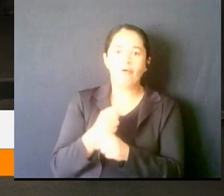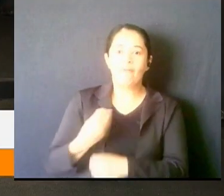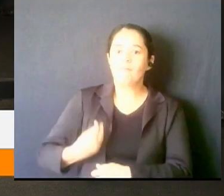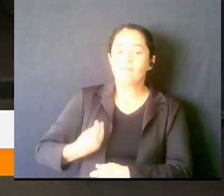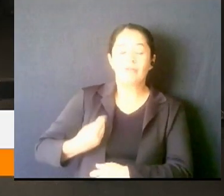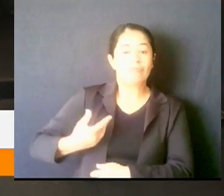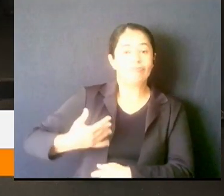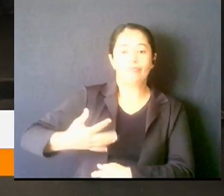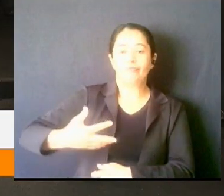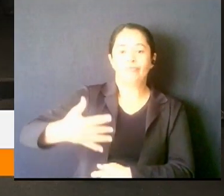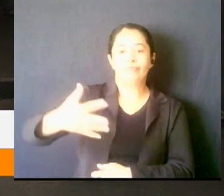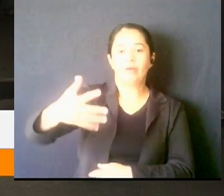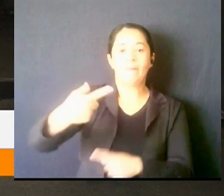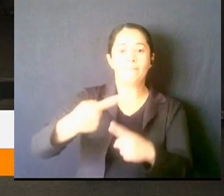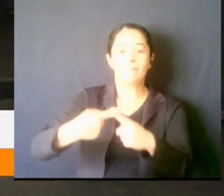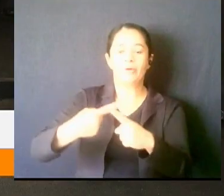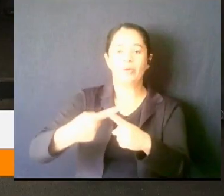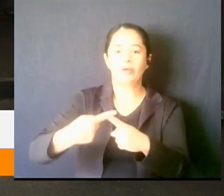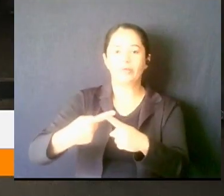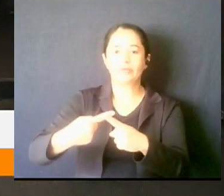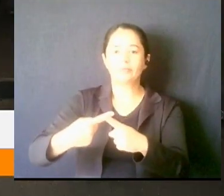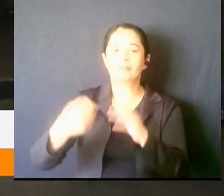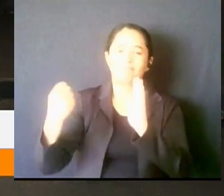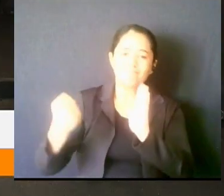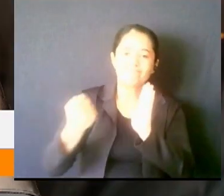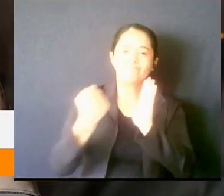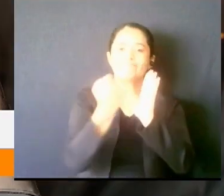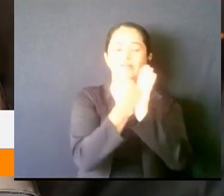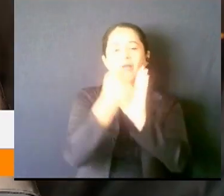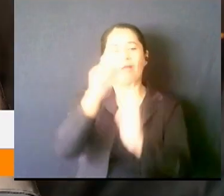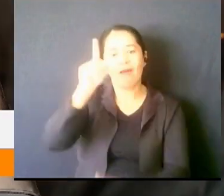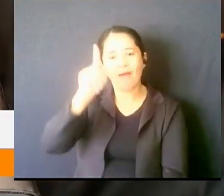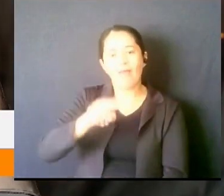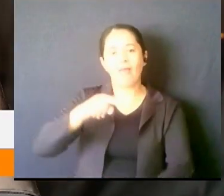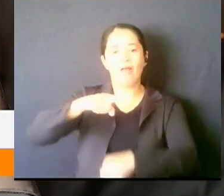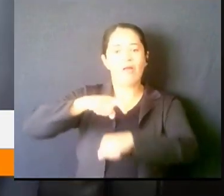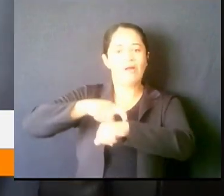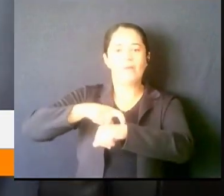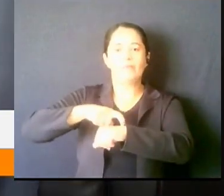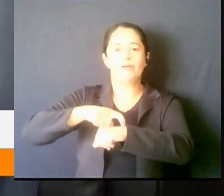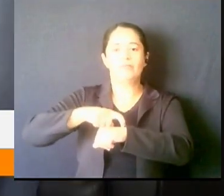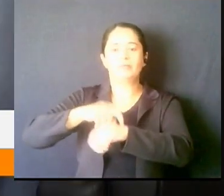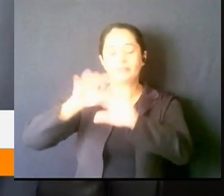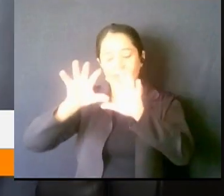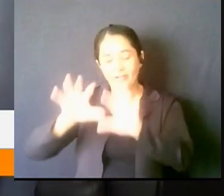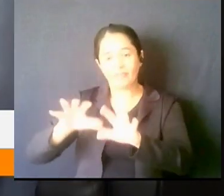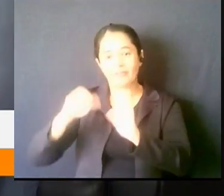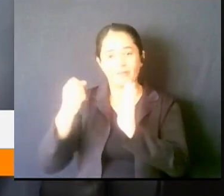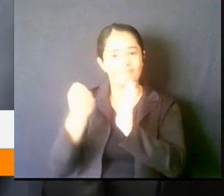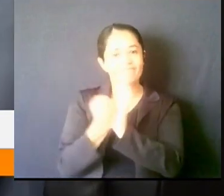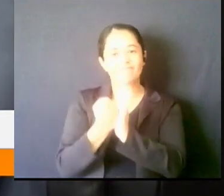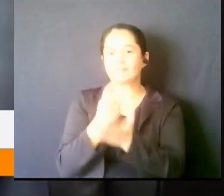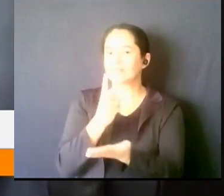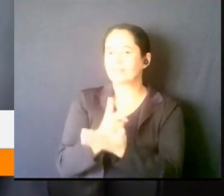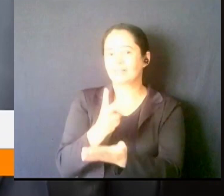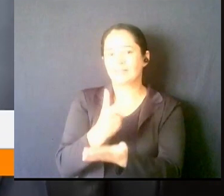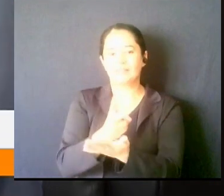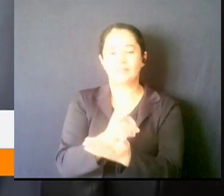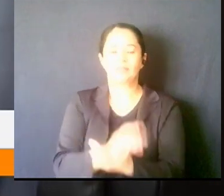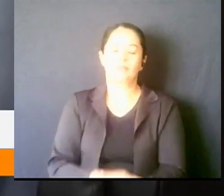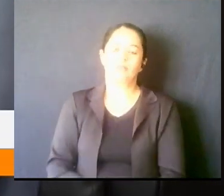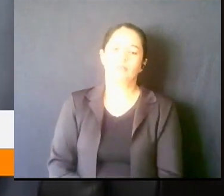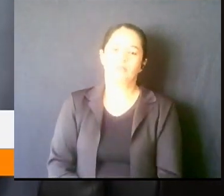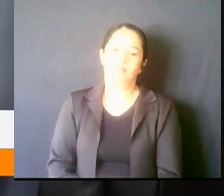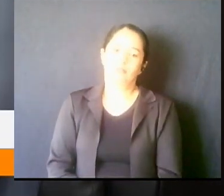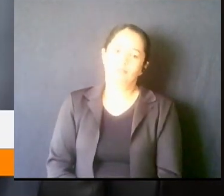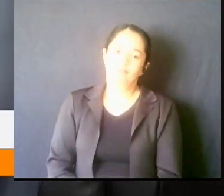uma marca, é uma história, é um momento que vai ficar marcado para sempre. Rubi, a gente tem